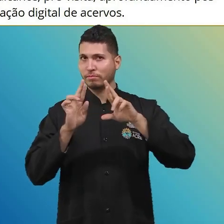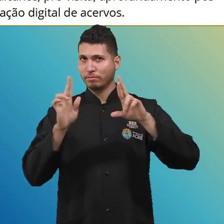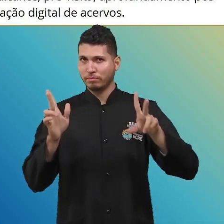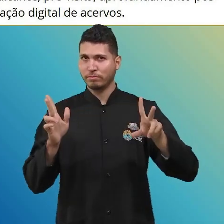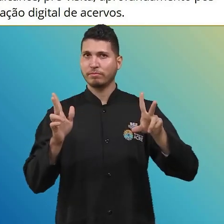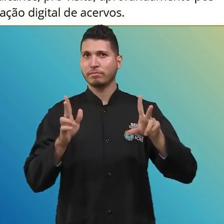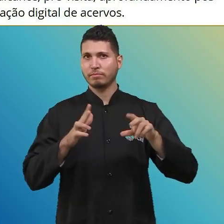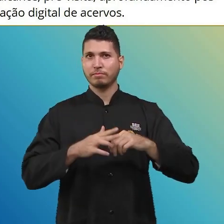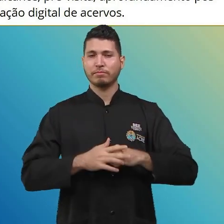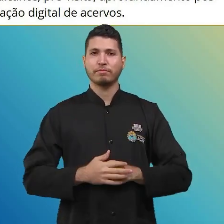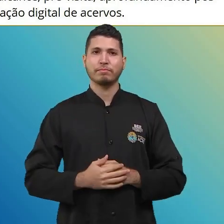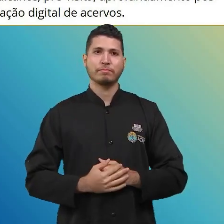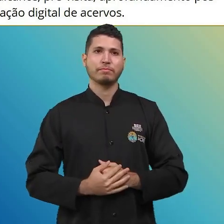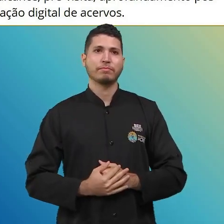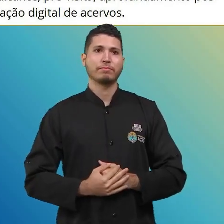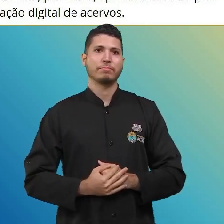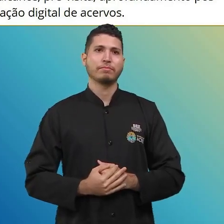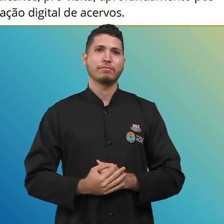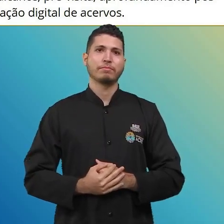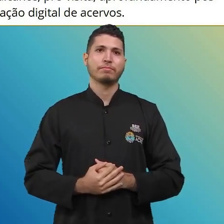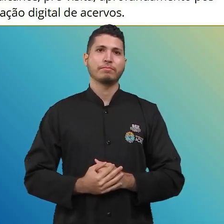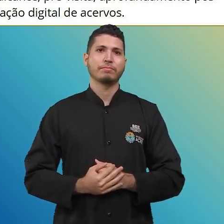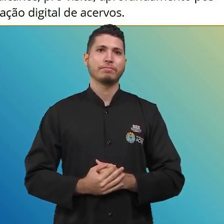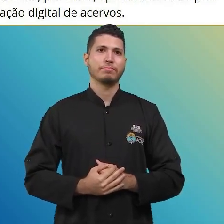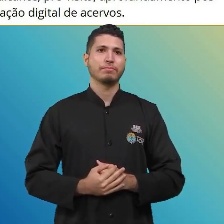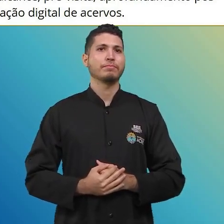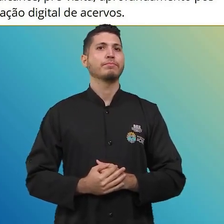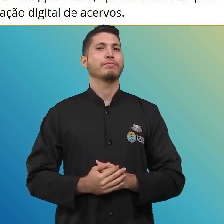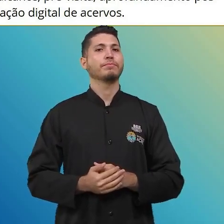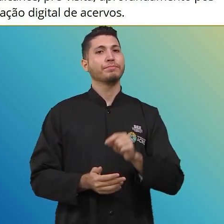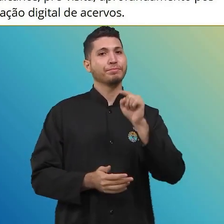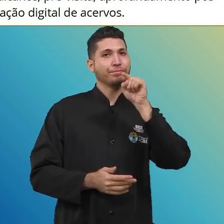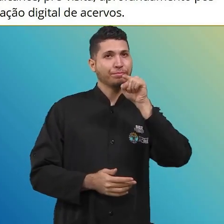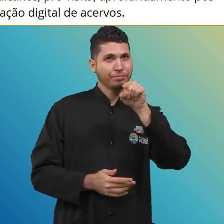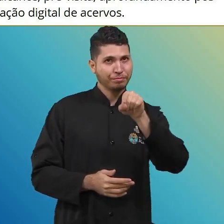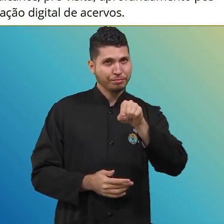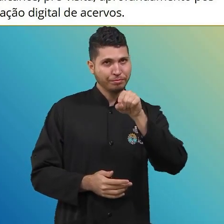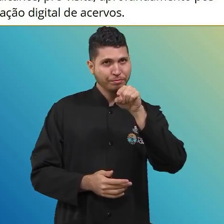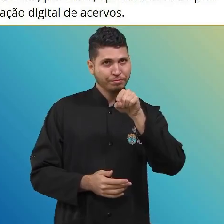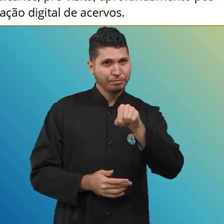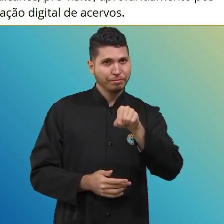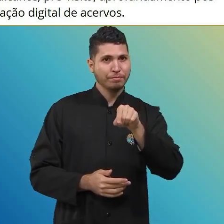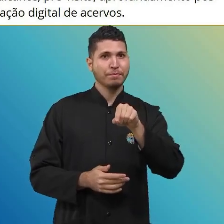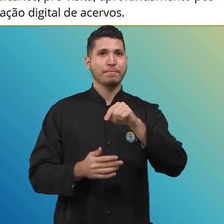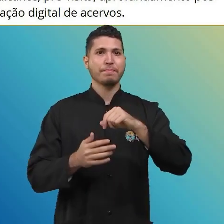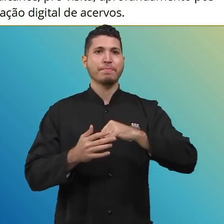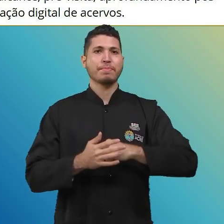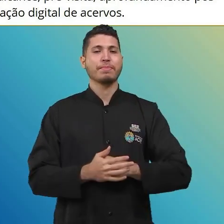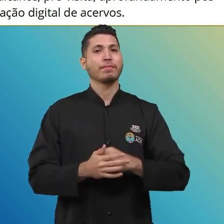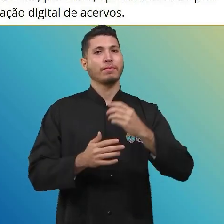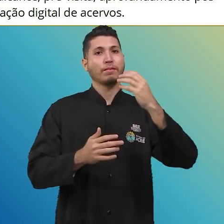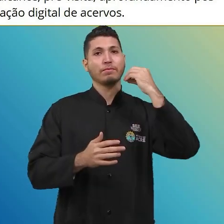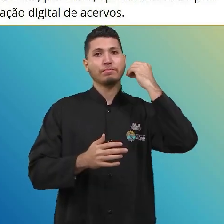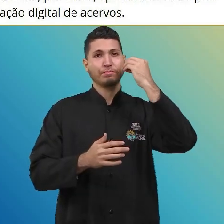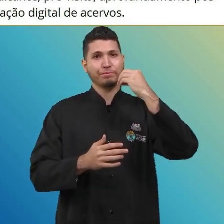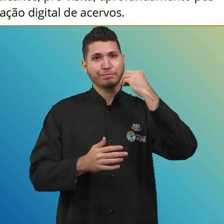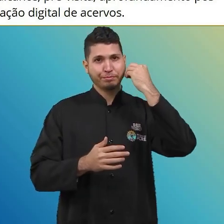diferenciada. O potencial complementar. No museu físico, a ancoragem da